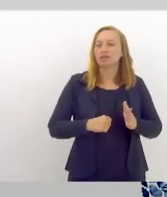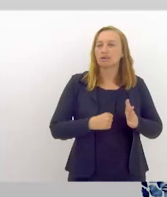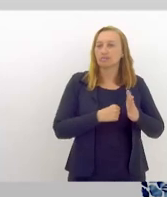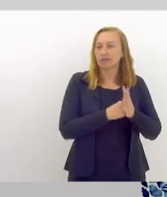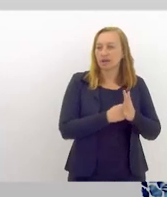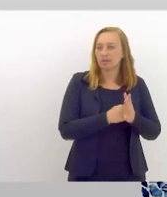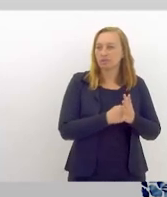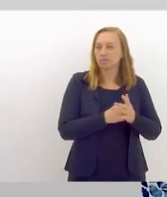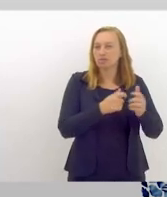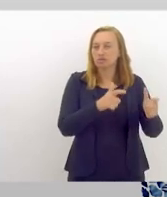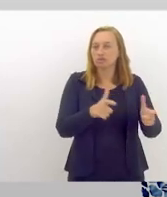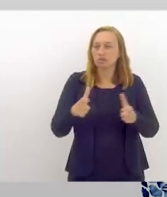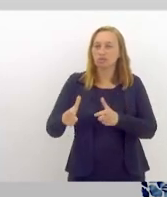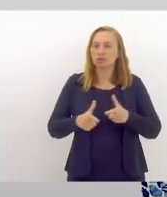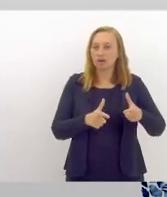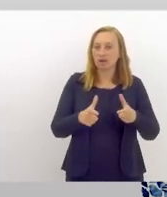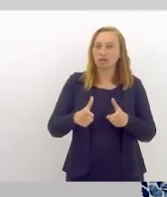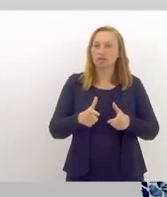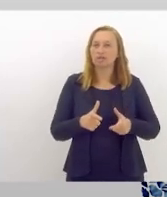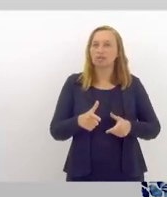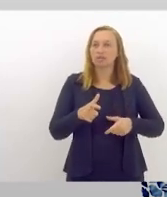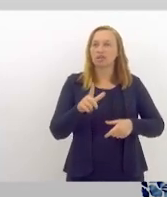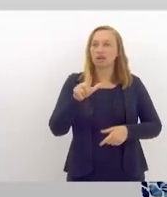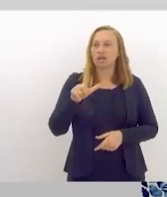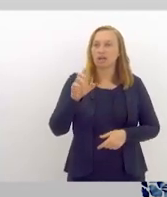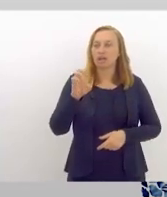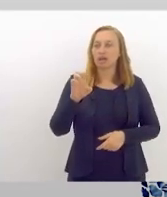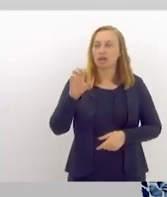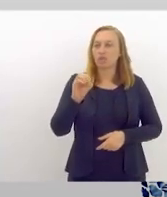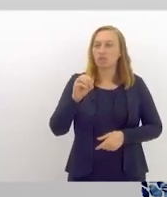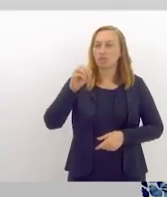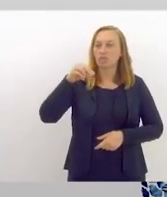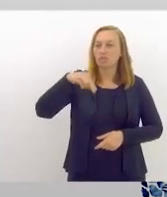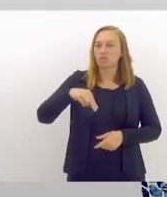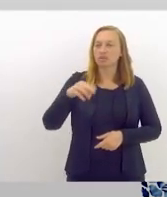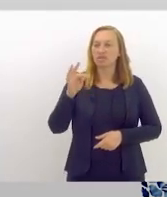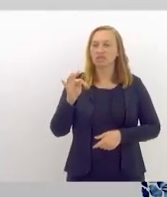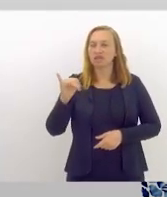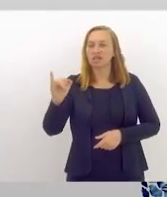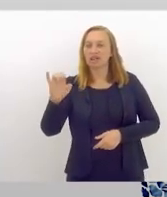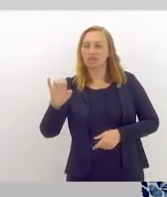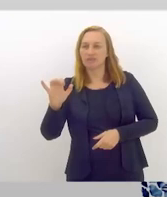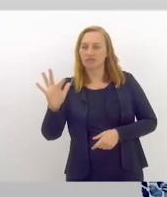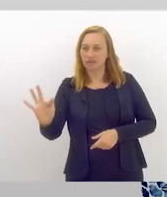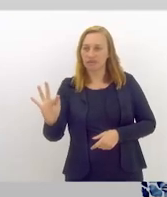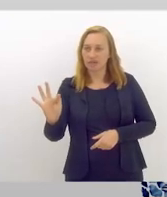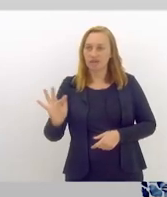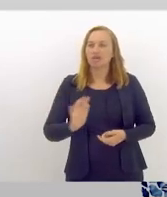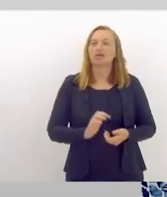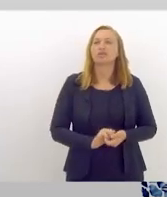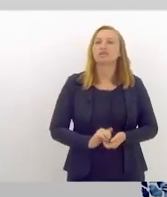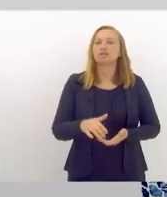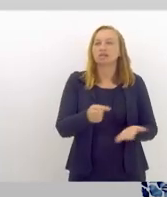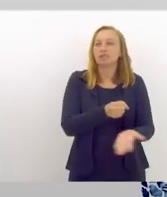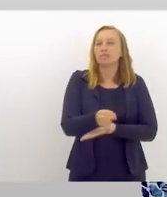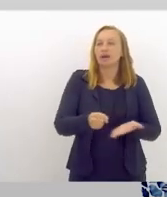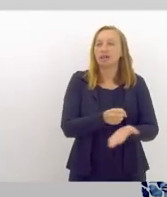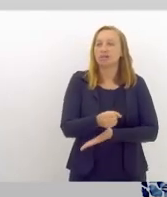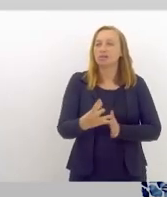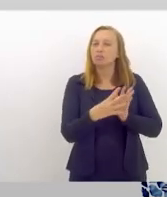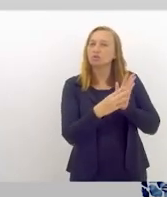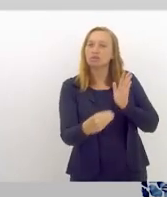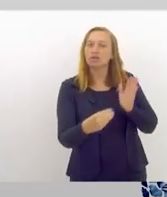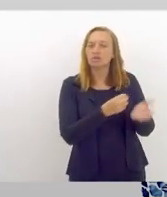intersetoriais chef ela está no cerne das metodologias de análise de impacto de impacto com base no chamado modelo